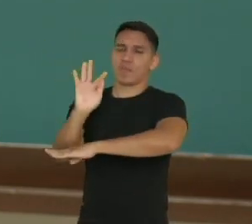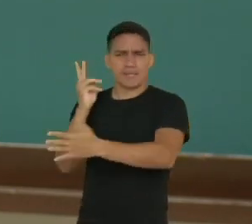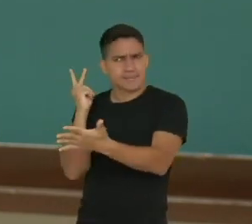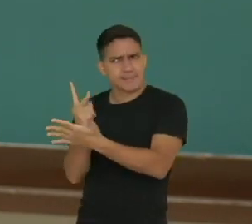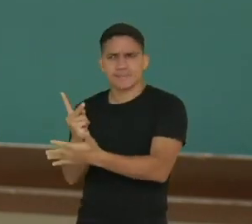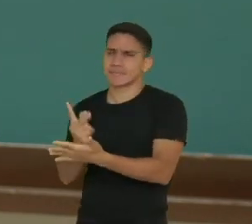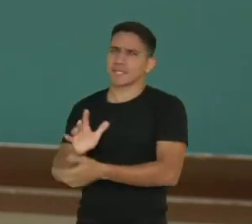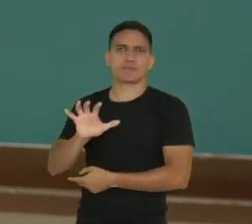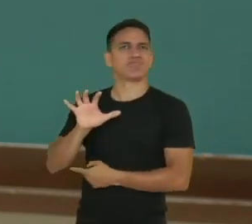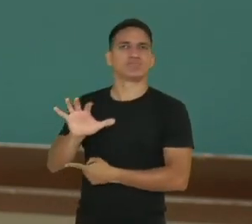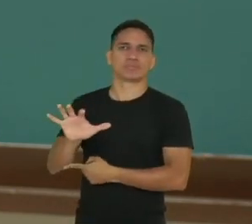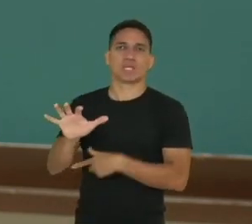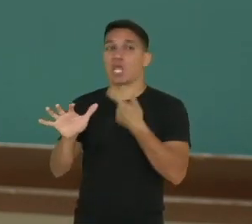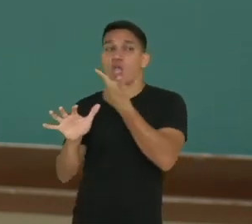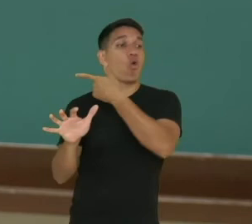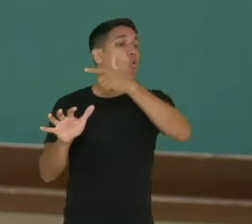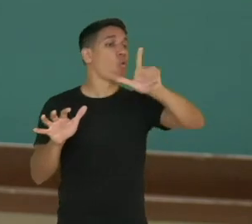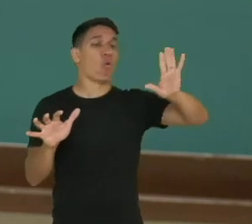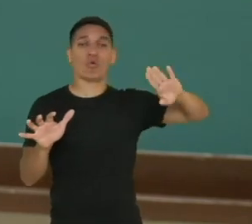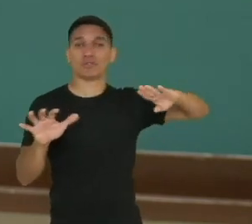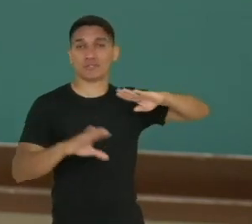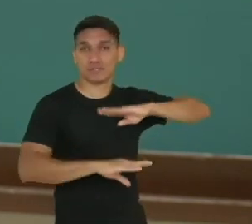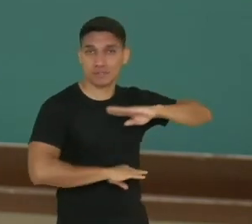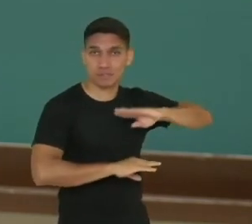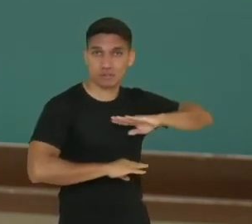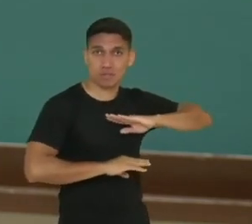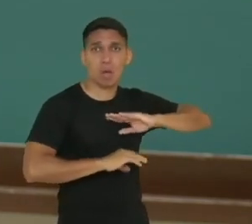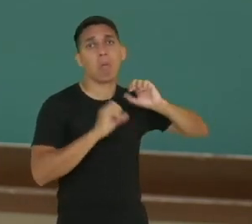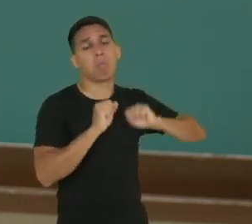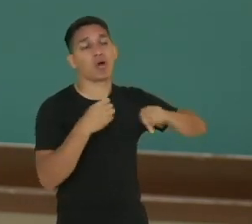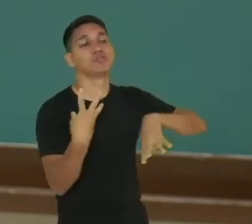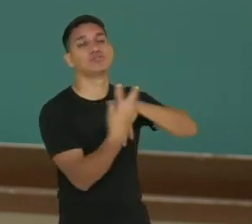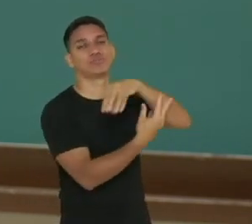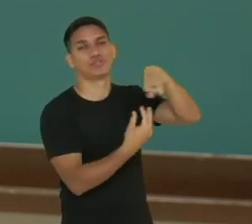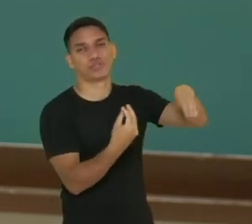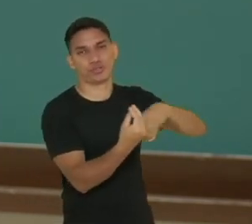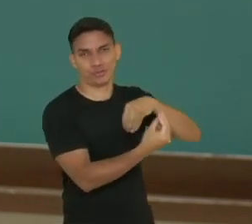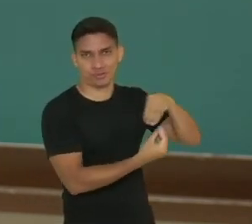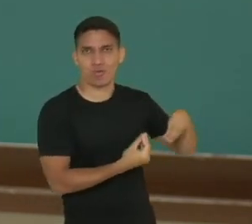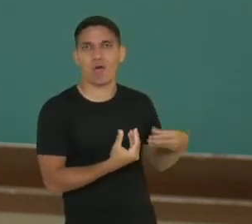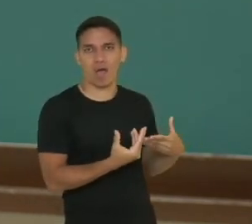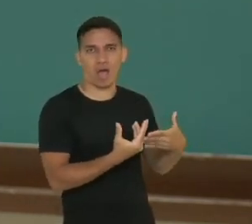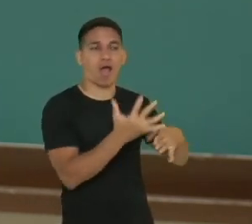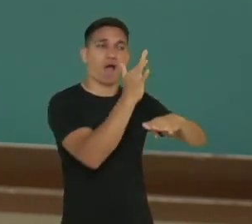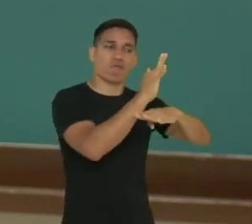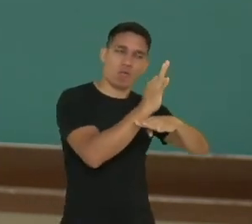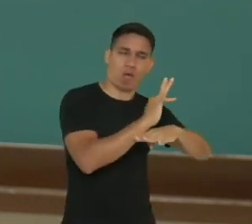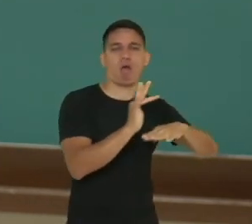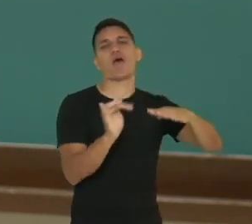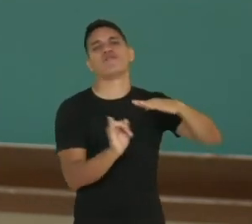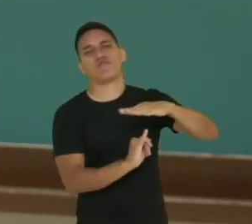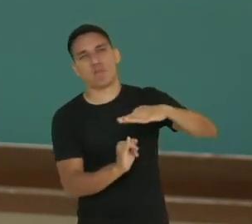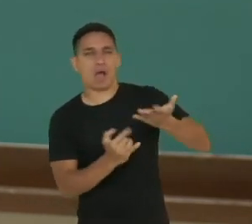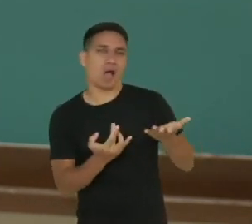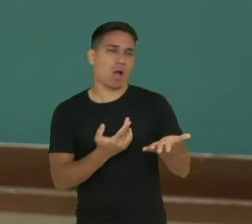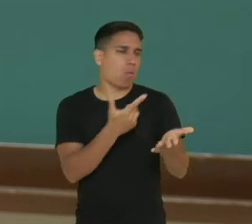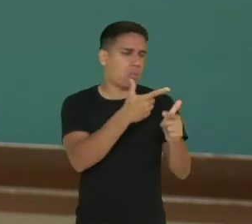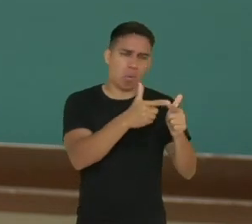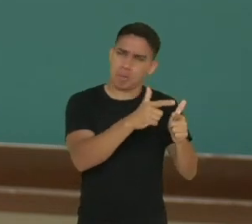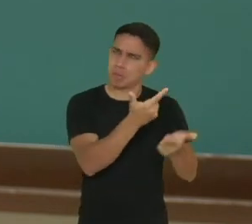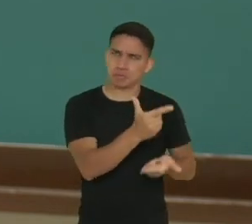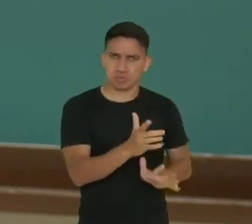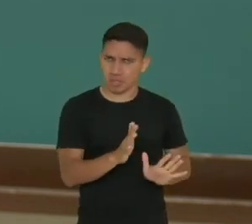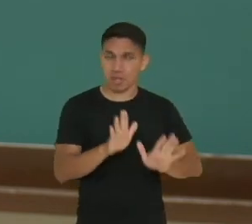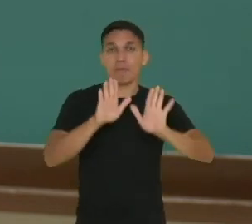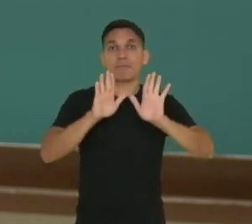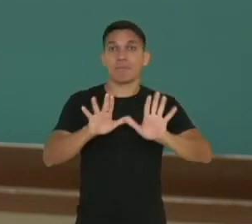sempre. Em outras, eu posso usar uma mistura de linguagem formal com informal. Não há problema.